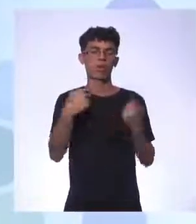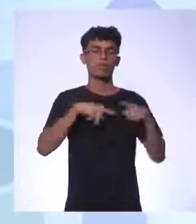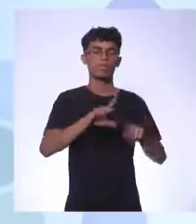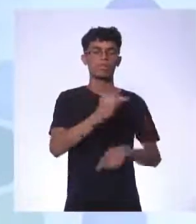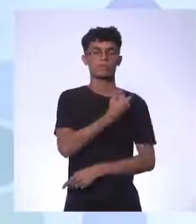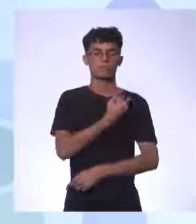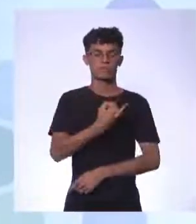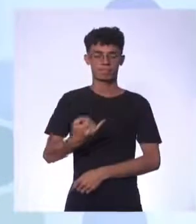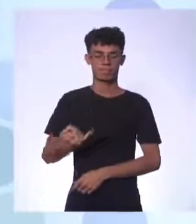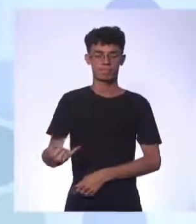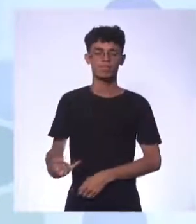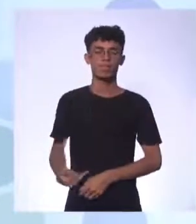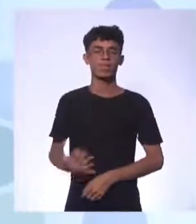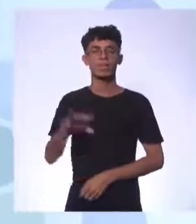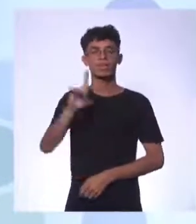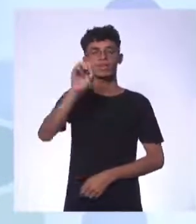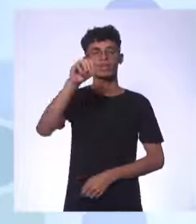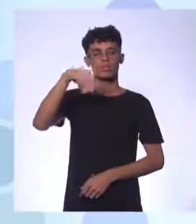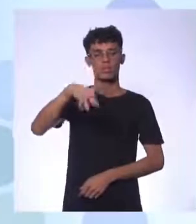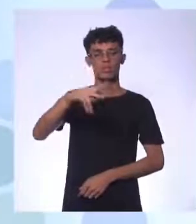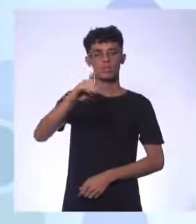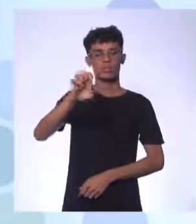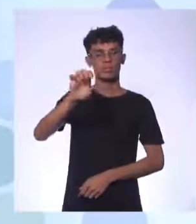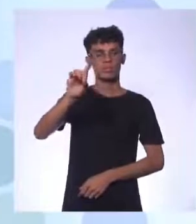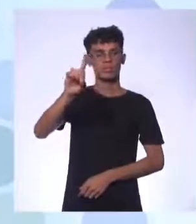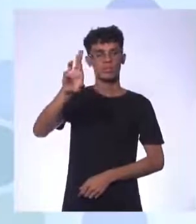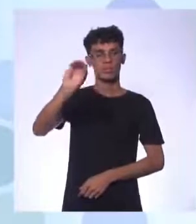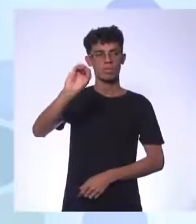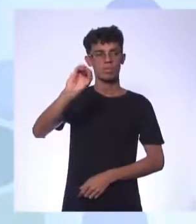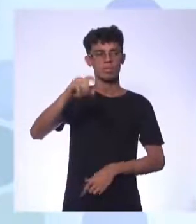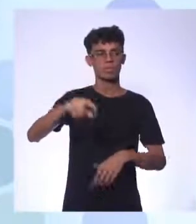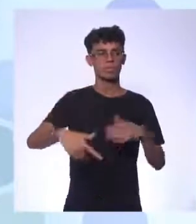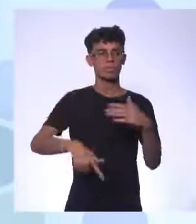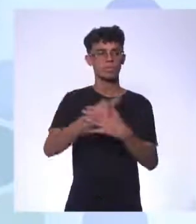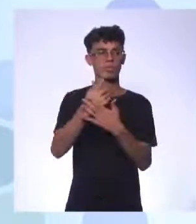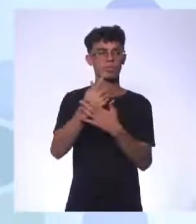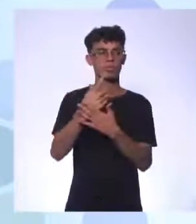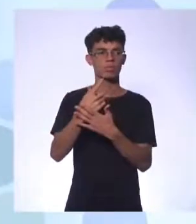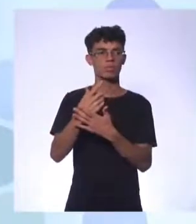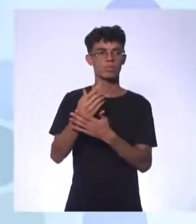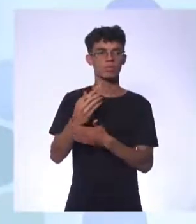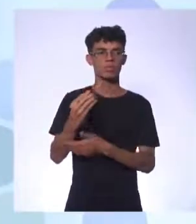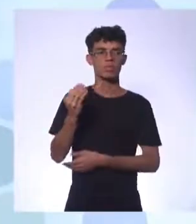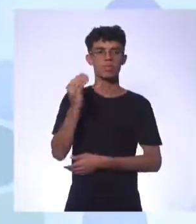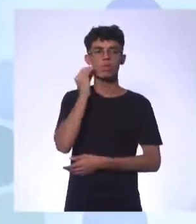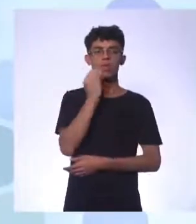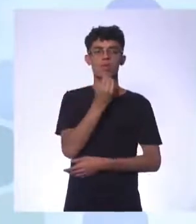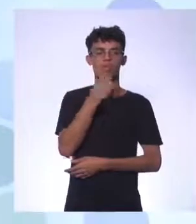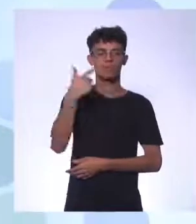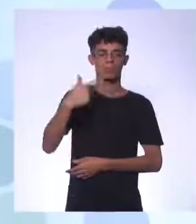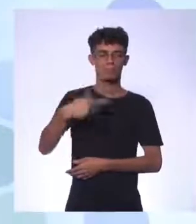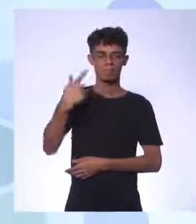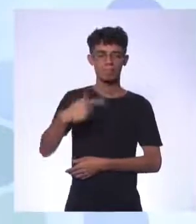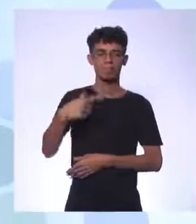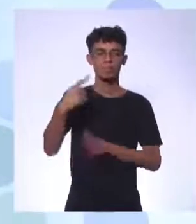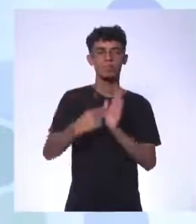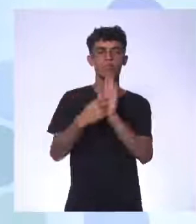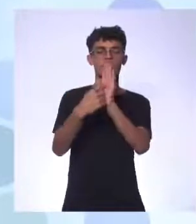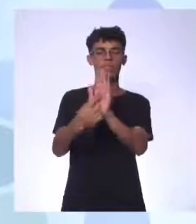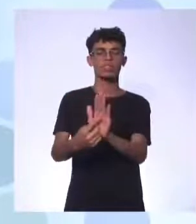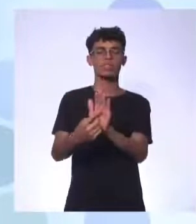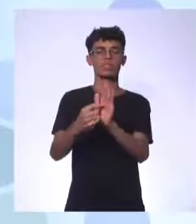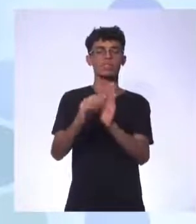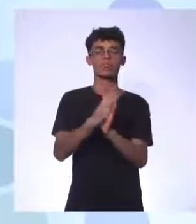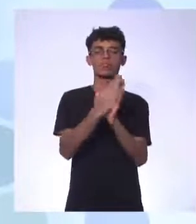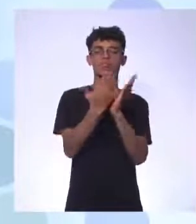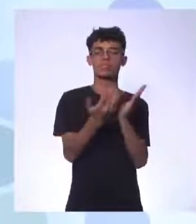crítica ferrenha ao Dom Pedro II e reforço dos ideais abolicionistas. Ele traz isso bastante nas suas capas.